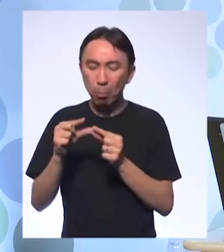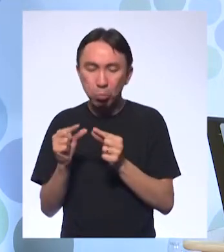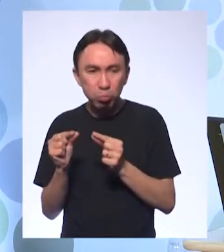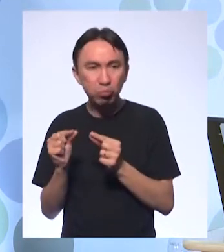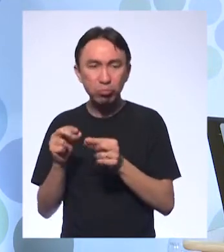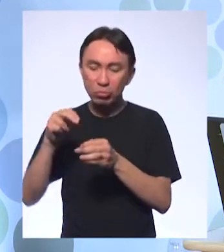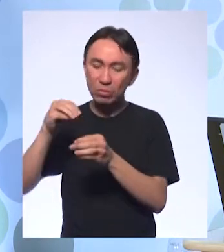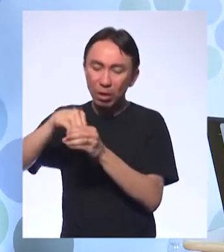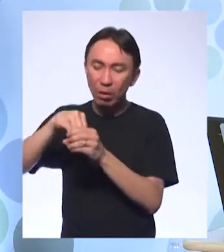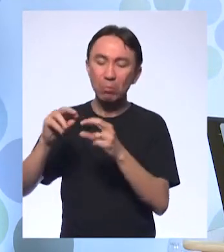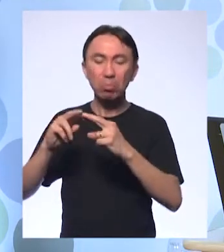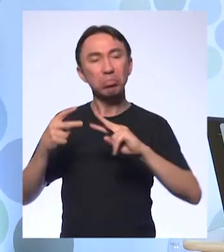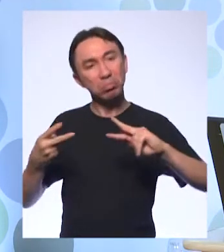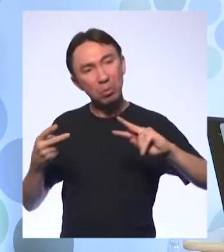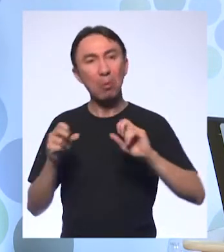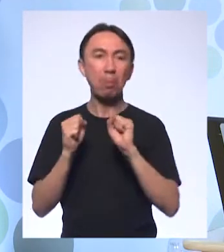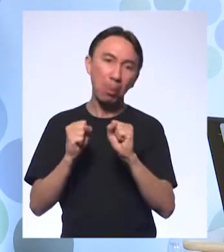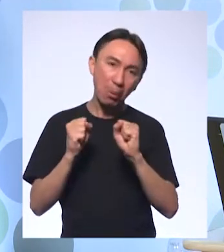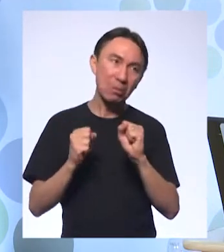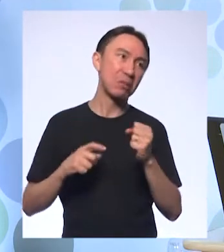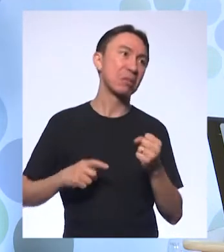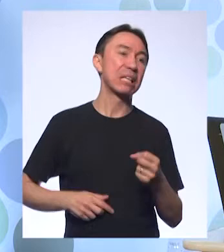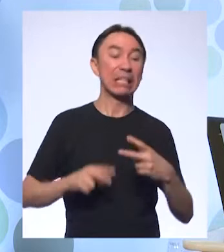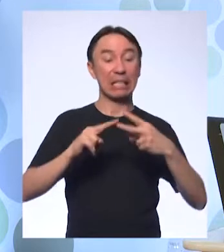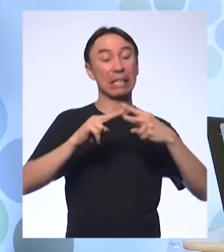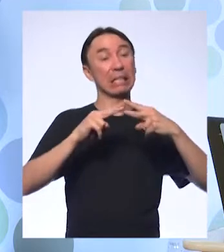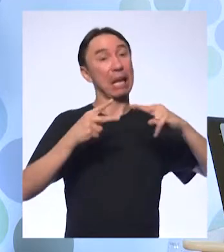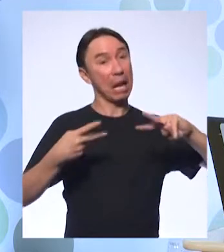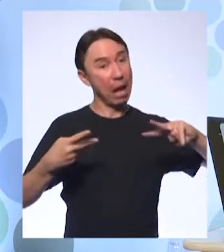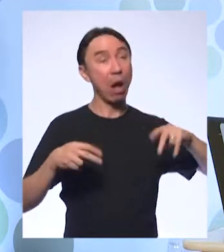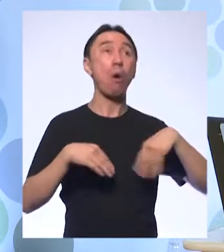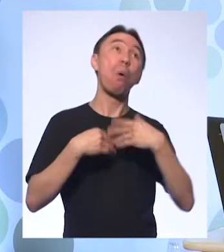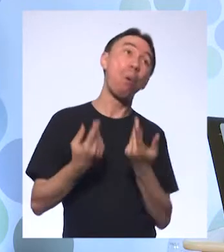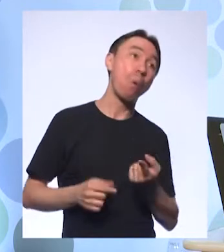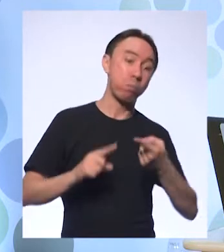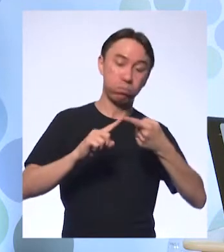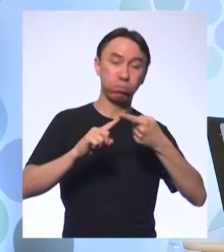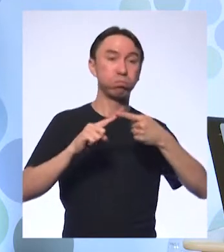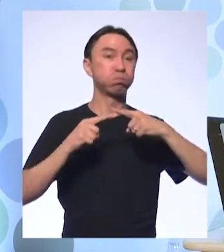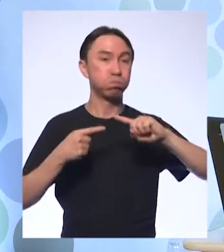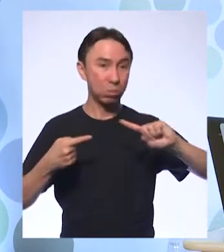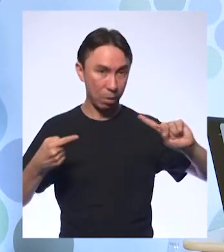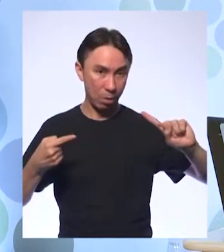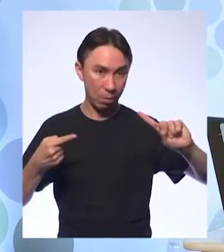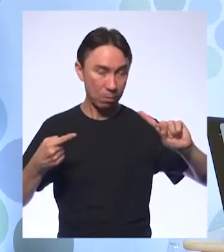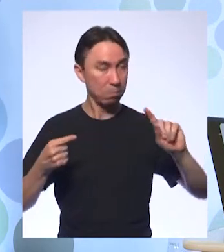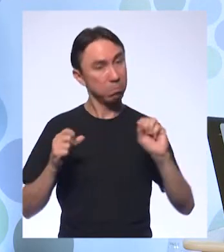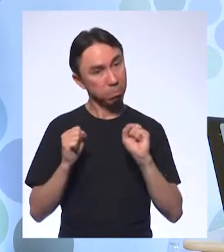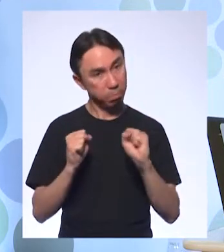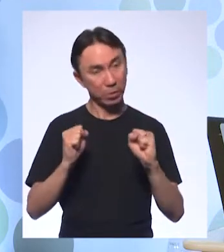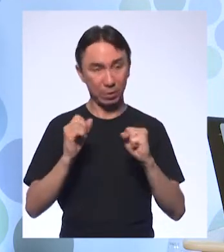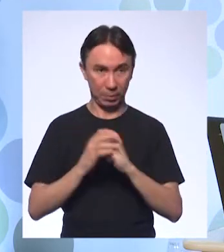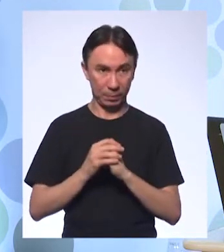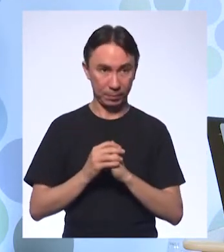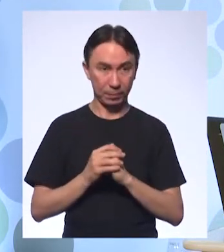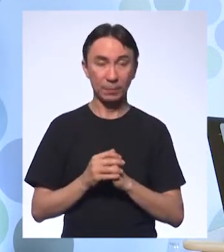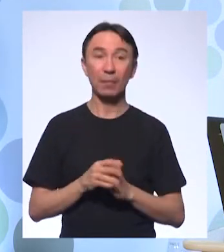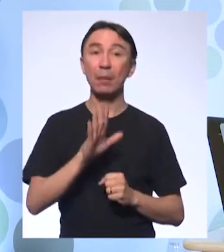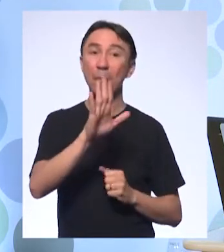ser DNA ou RNA e ele vai ter um envelopezinho de proteína. Se eu pensar numa bactéria, ela é uma